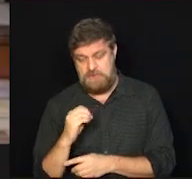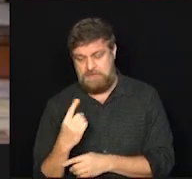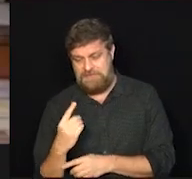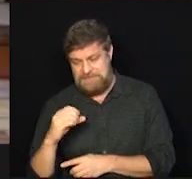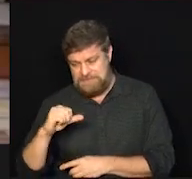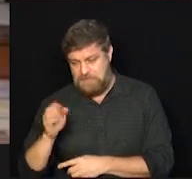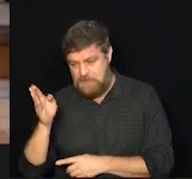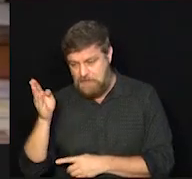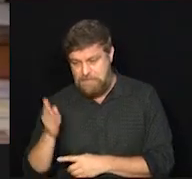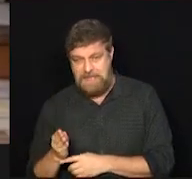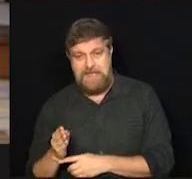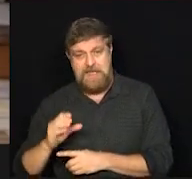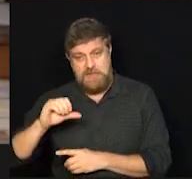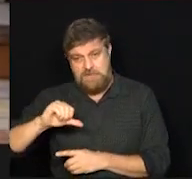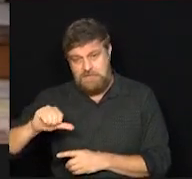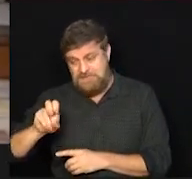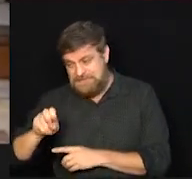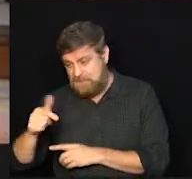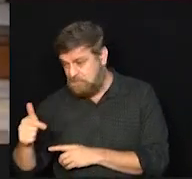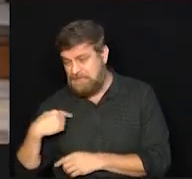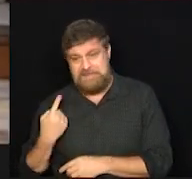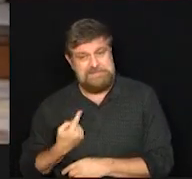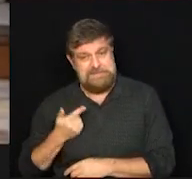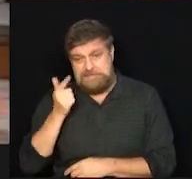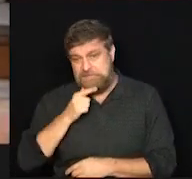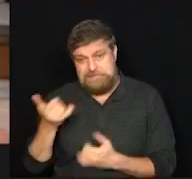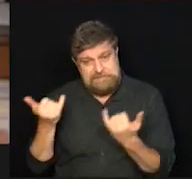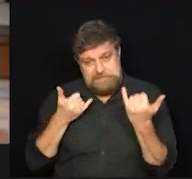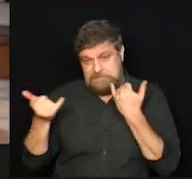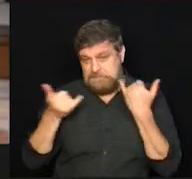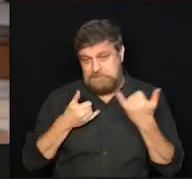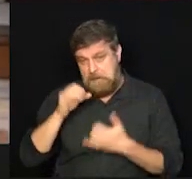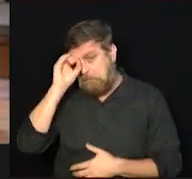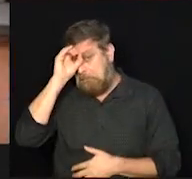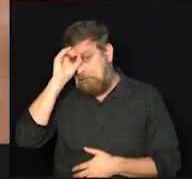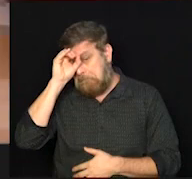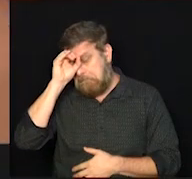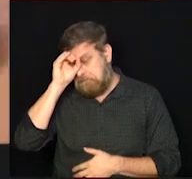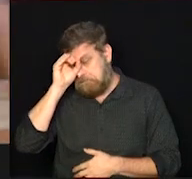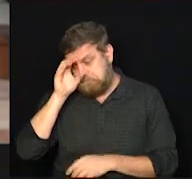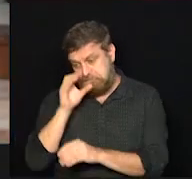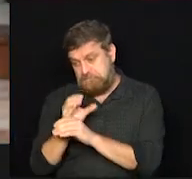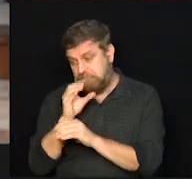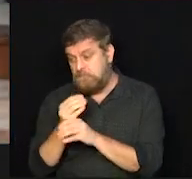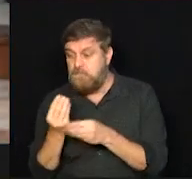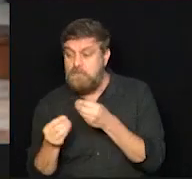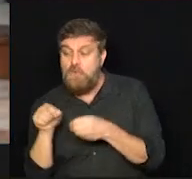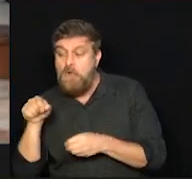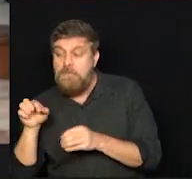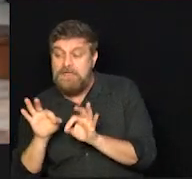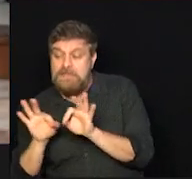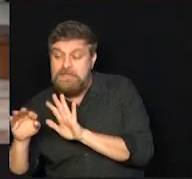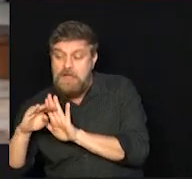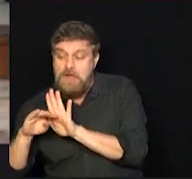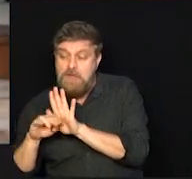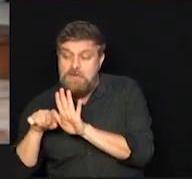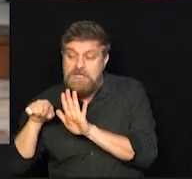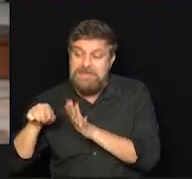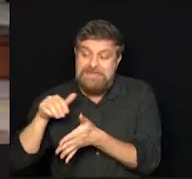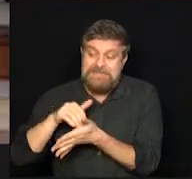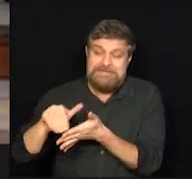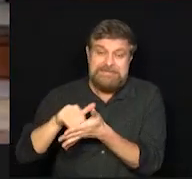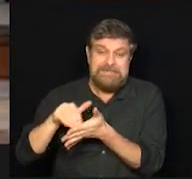9952 e nós não temos conseguido acesso a mais informações sobre em que qual que tá o status aí desse desse